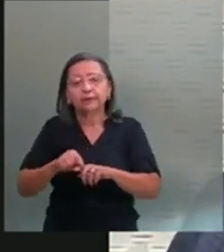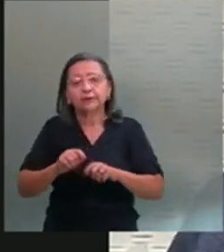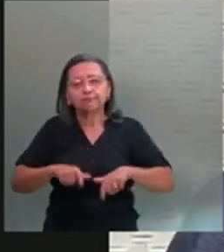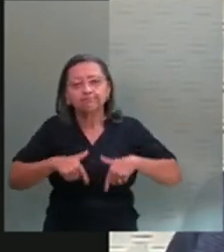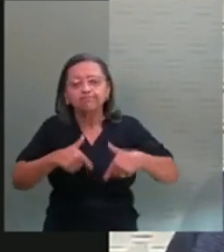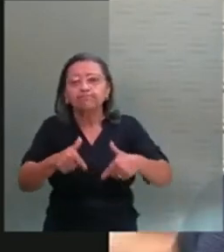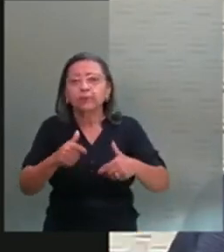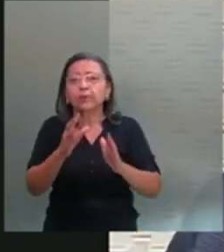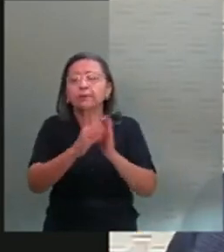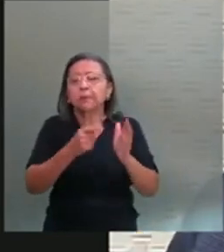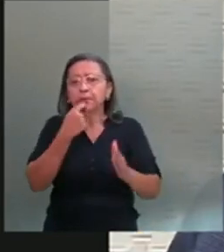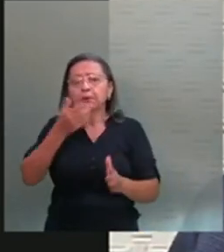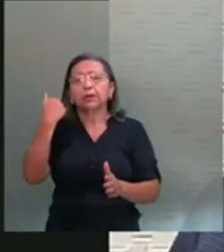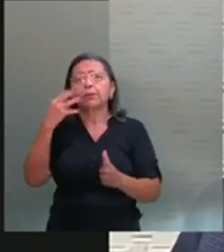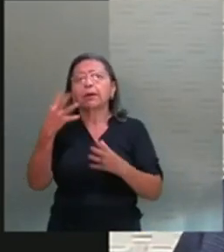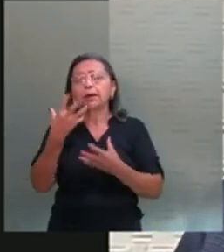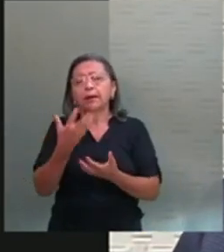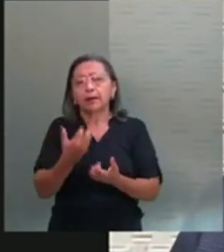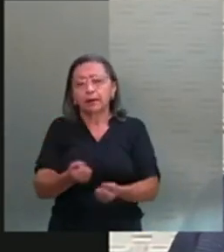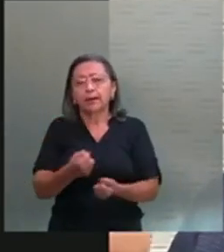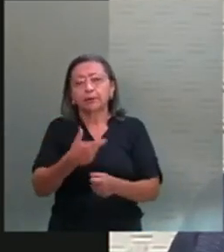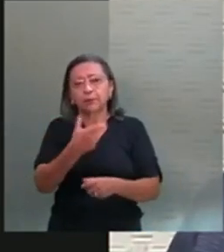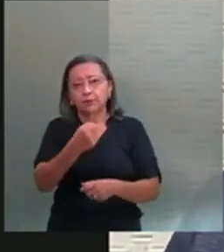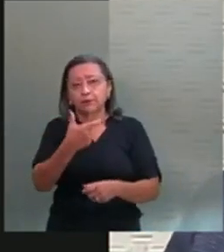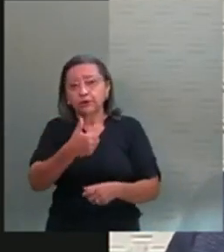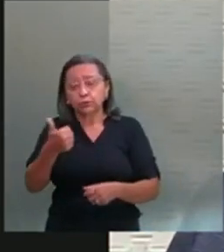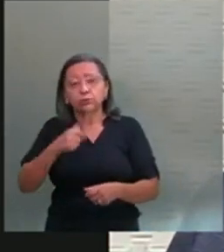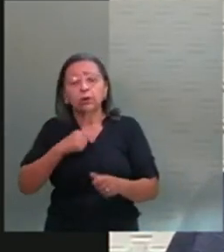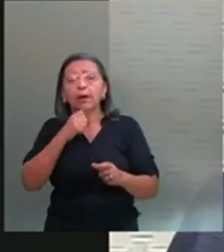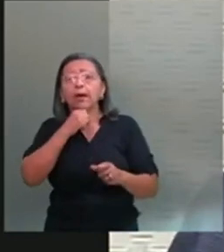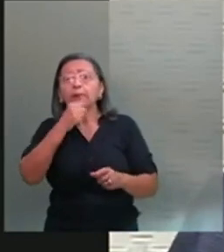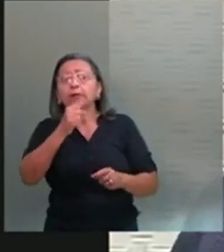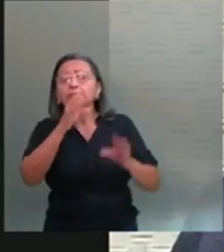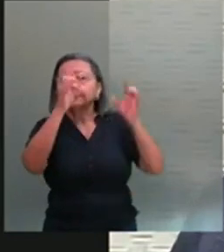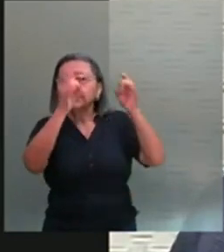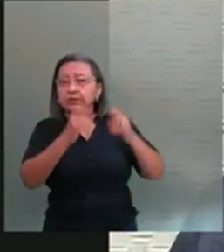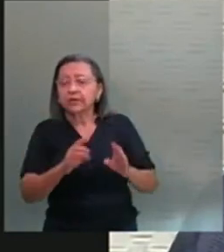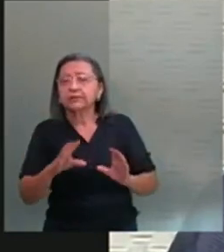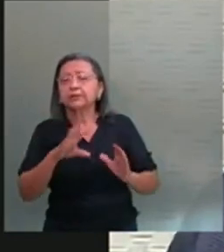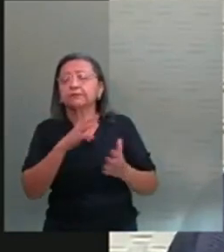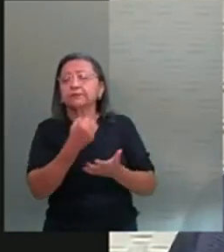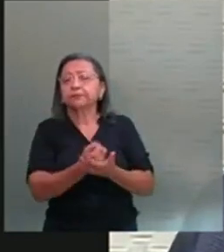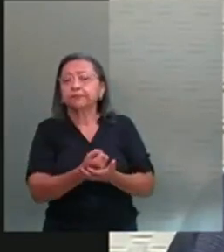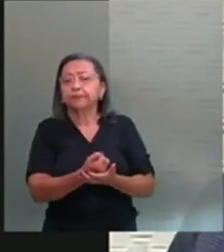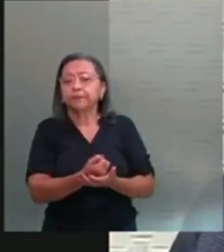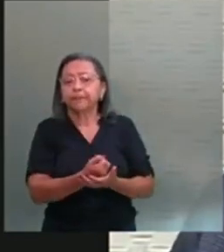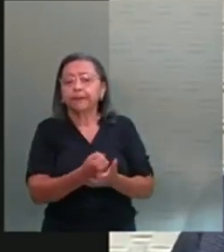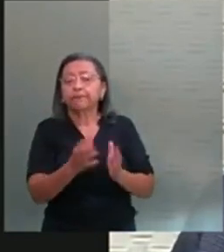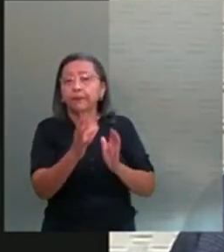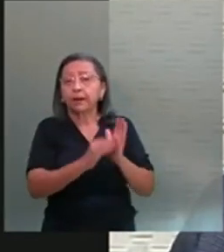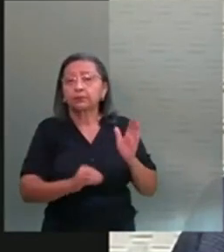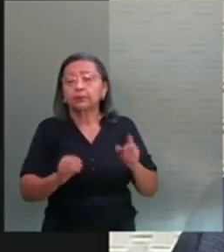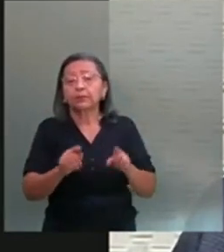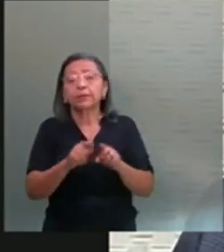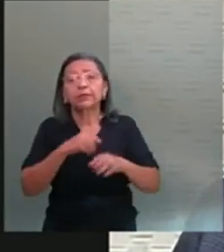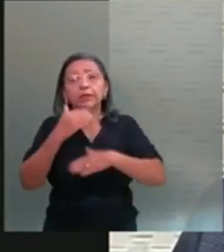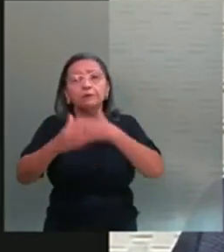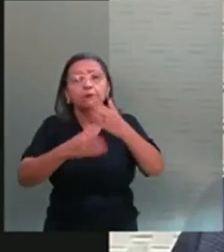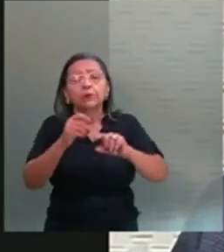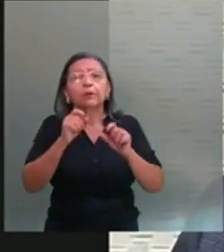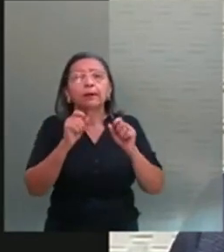mais recentes adotados em 2021 são as reportagens especiais em formato de web stories, o microblog desenvolvido